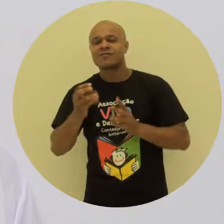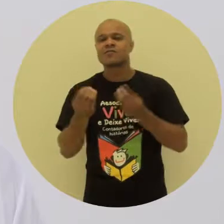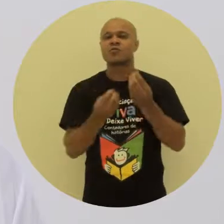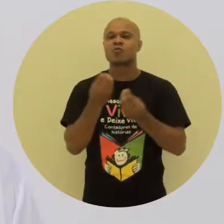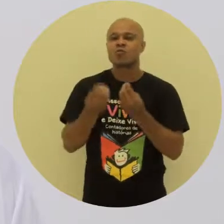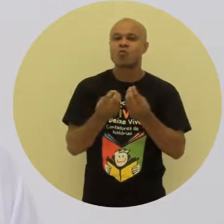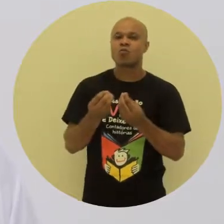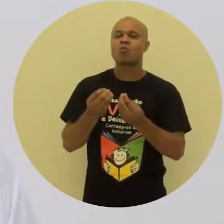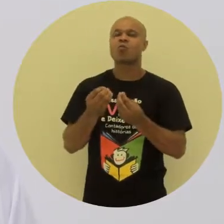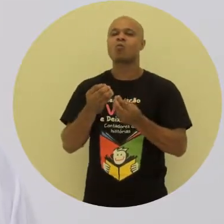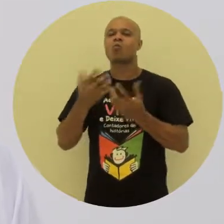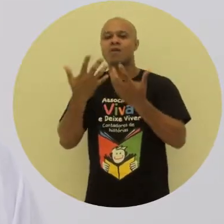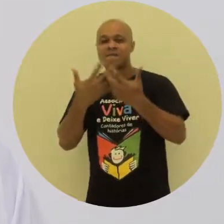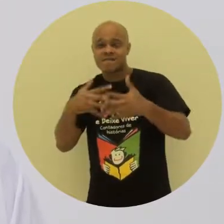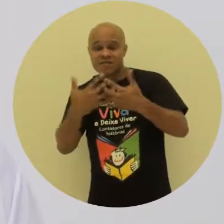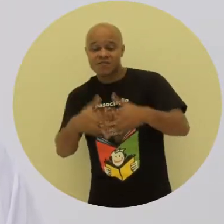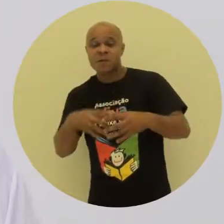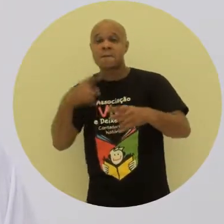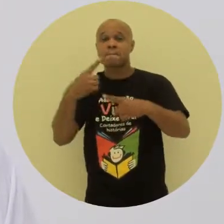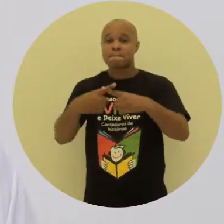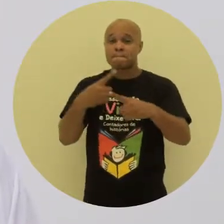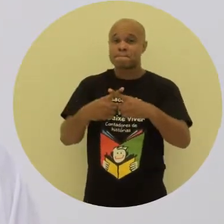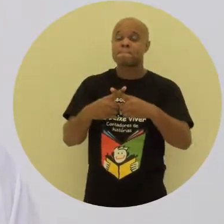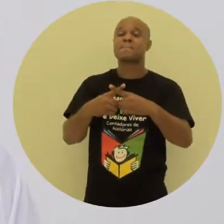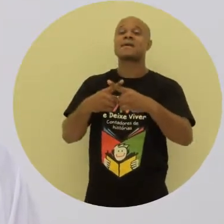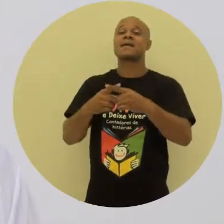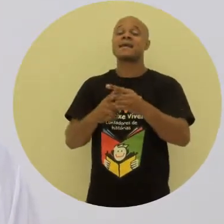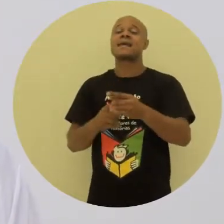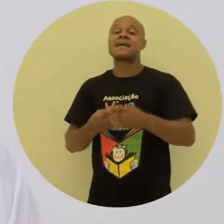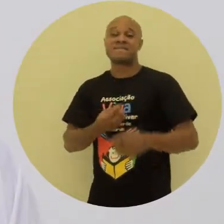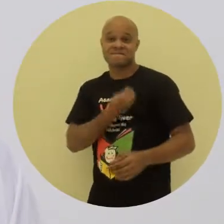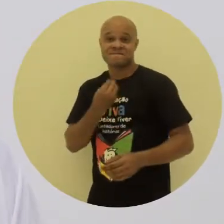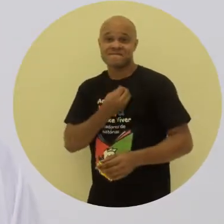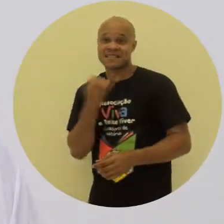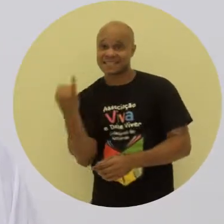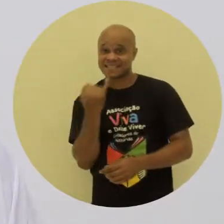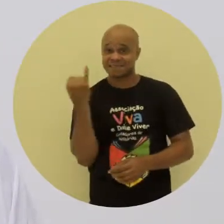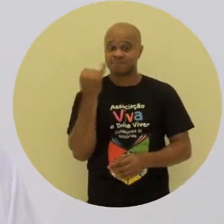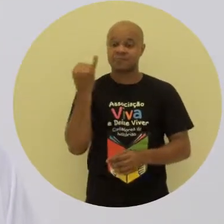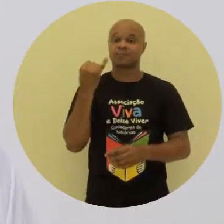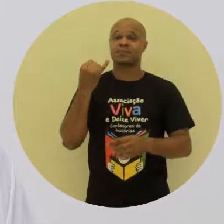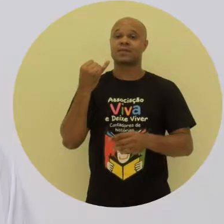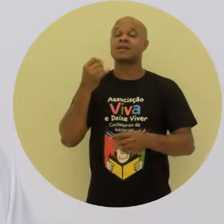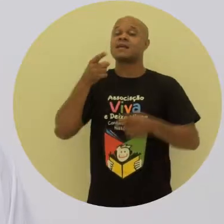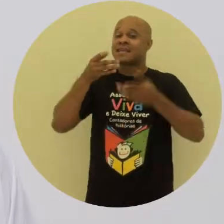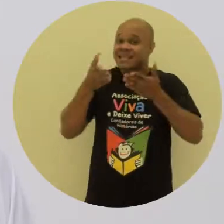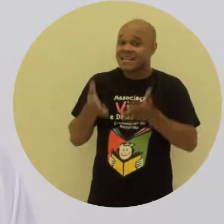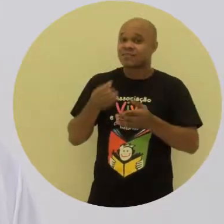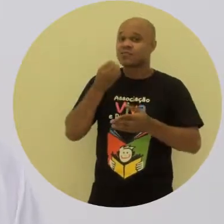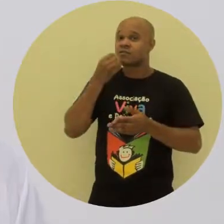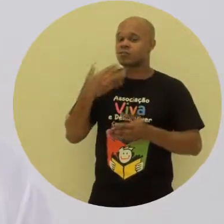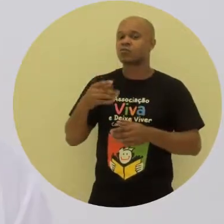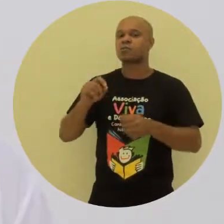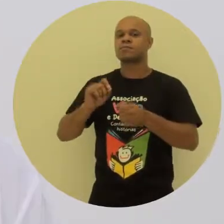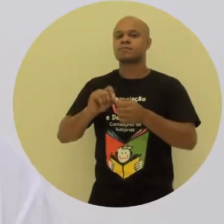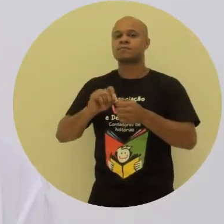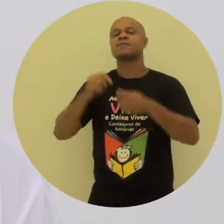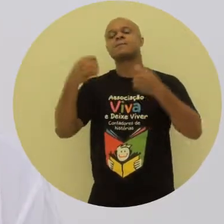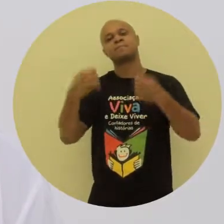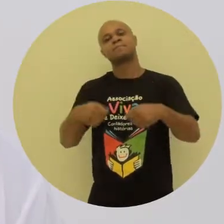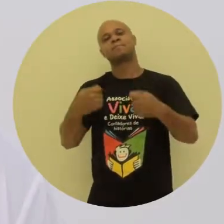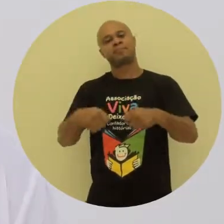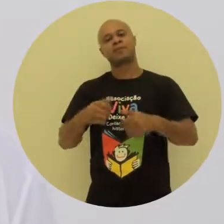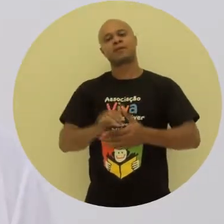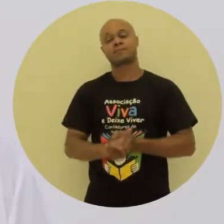e do tratamento, porque nós estamos falando de vida. Então, é a beneficência que nós podemos realizar dentro da nossa